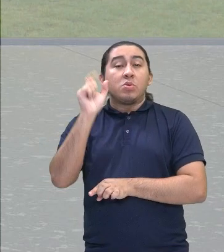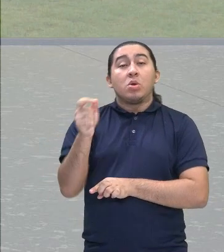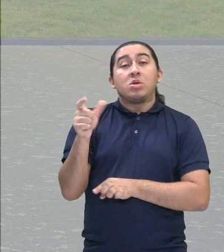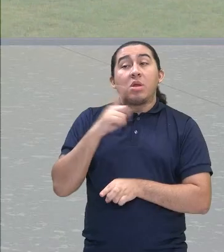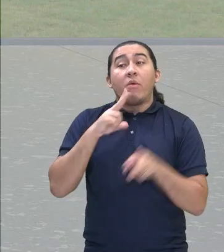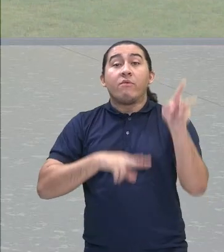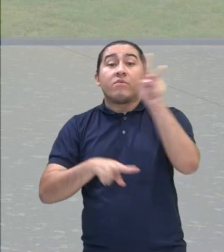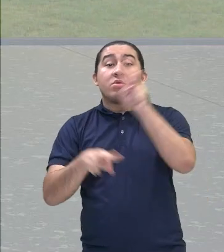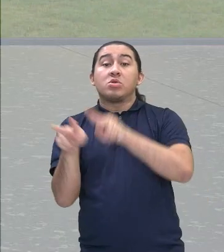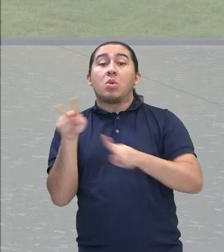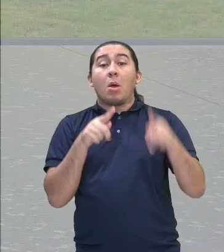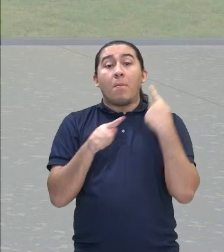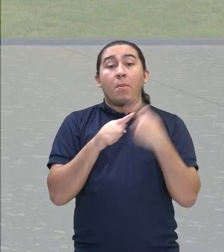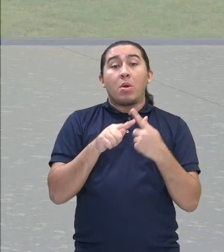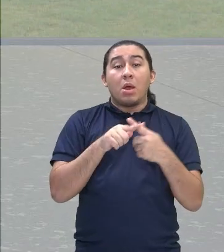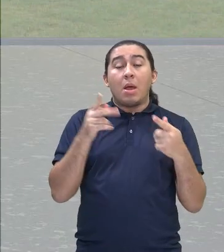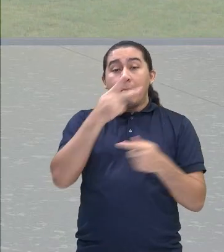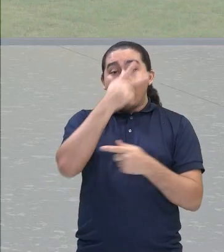anda por essas